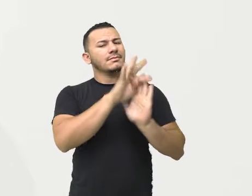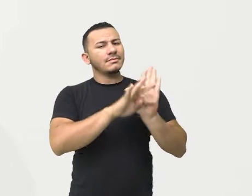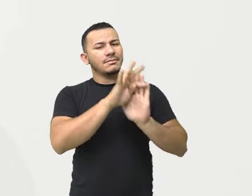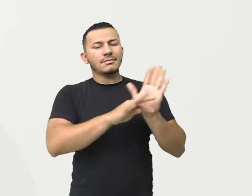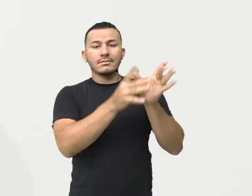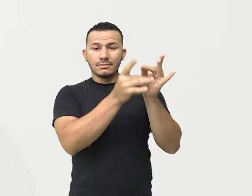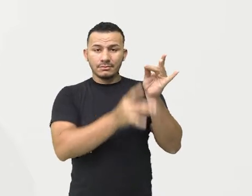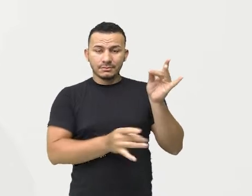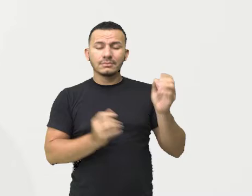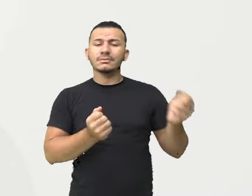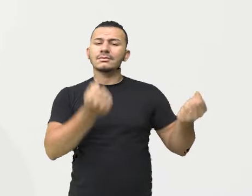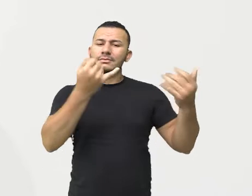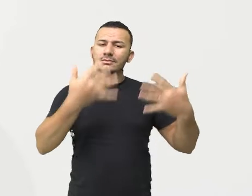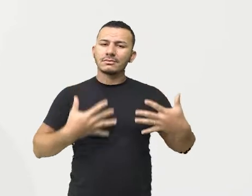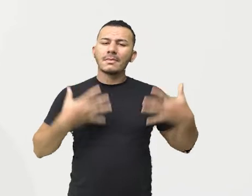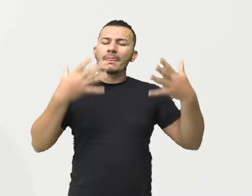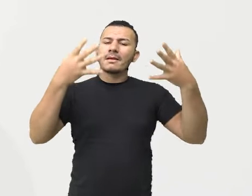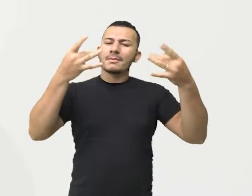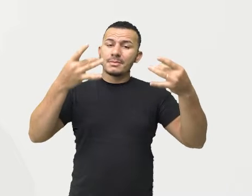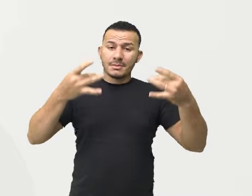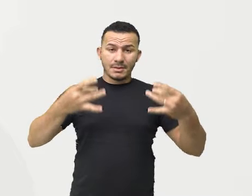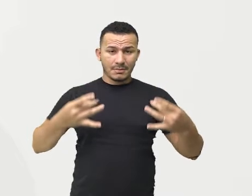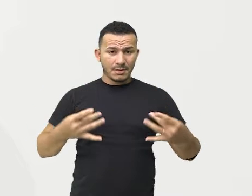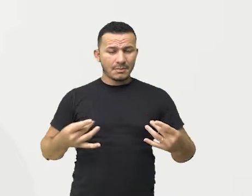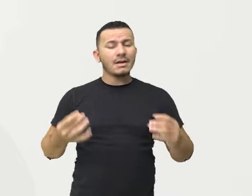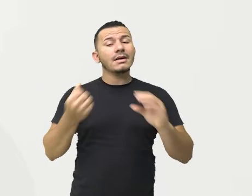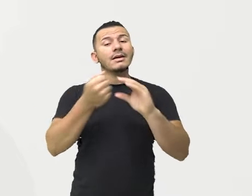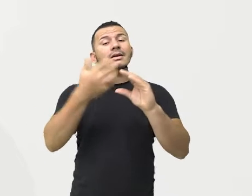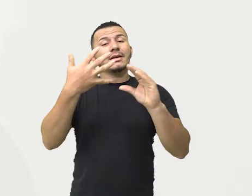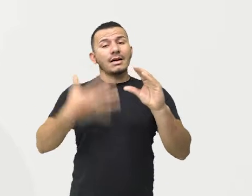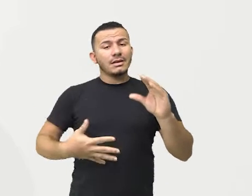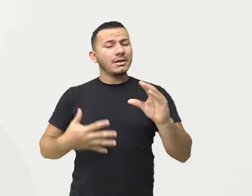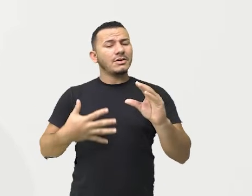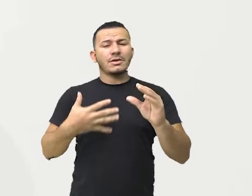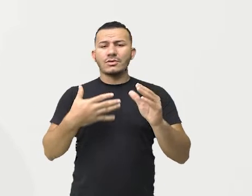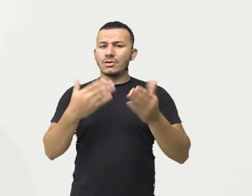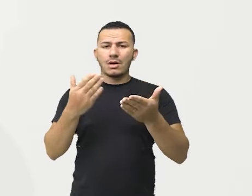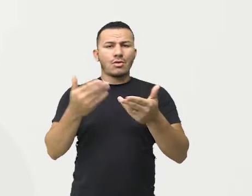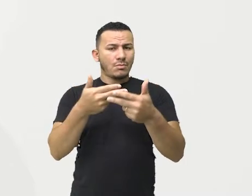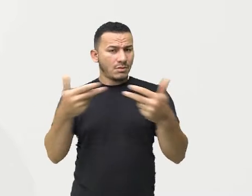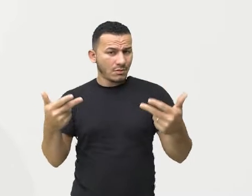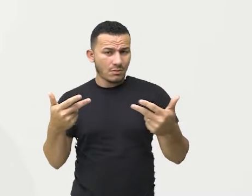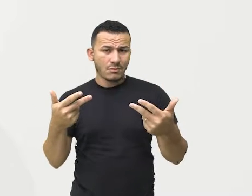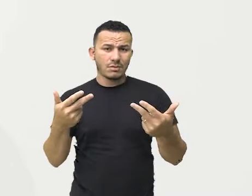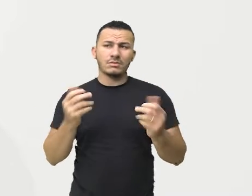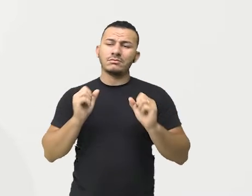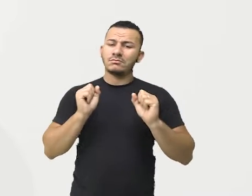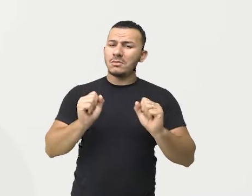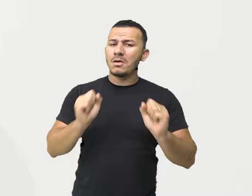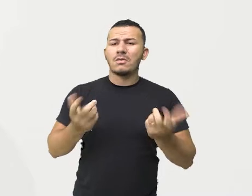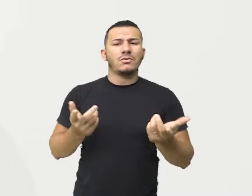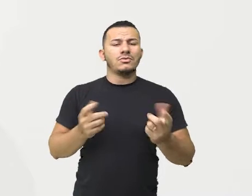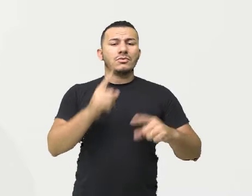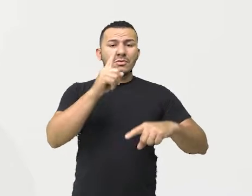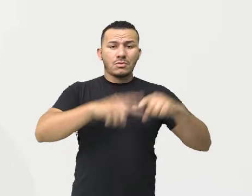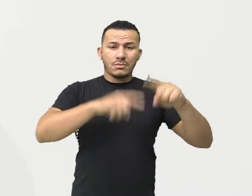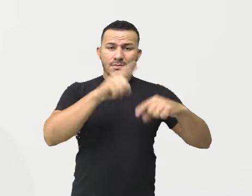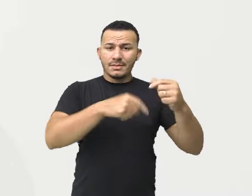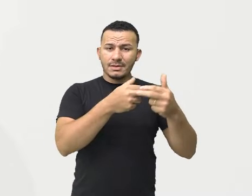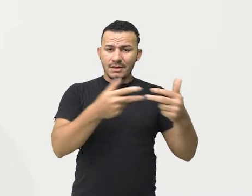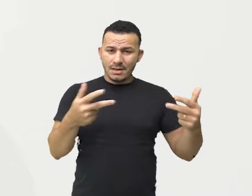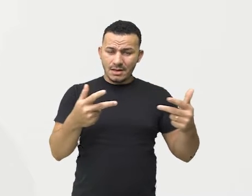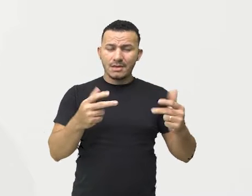descreve detalhadamente as características de algo. Seja um